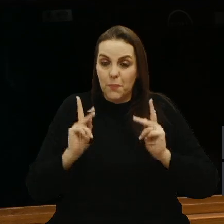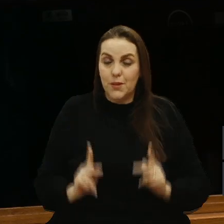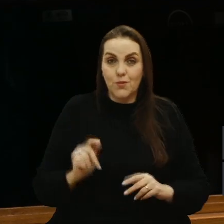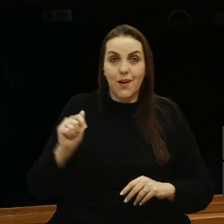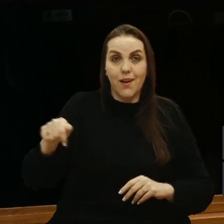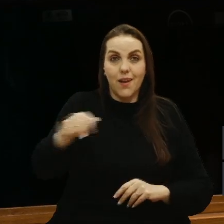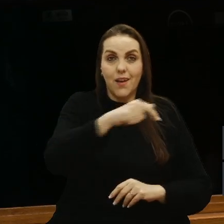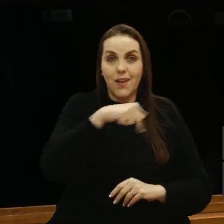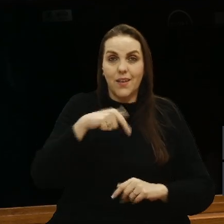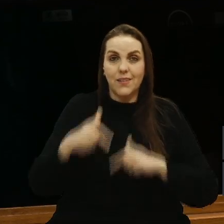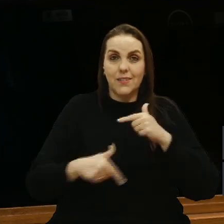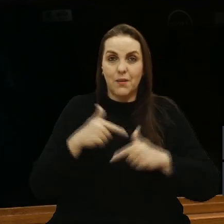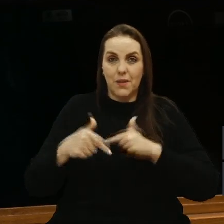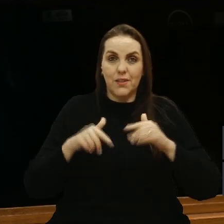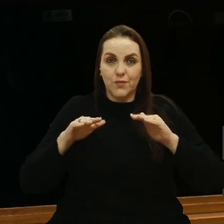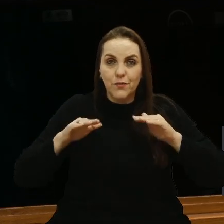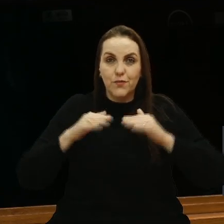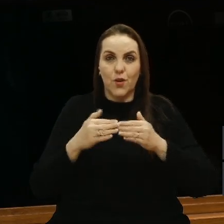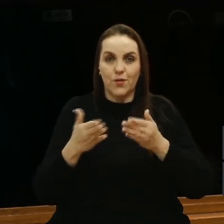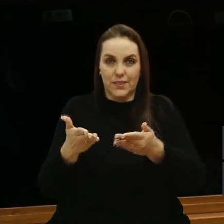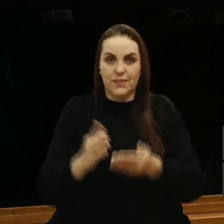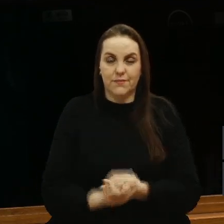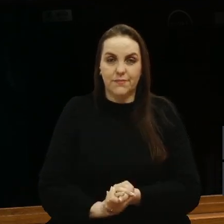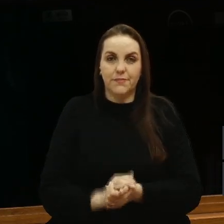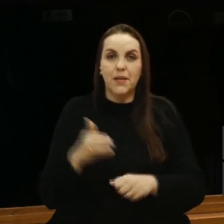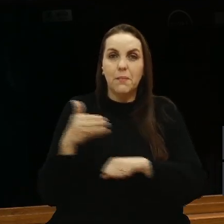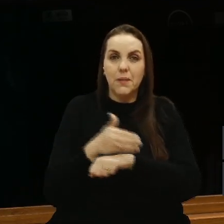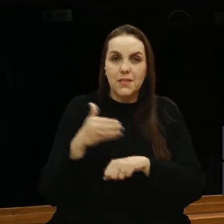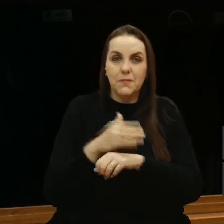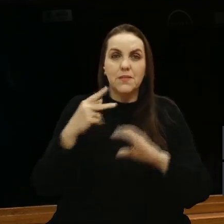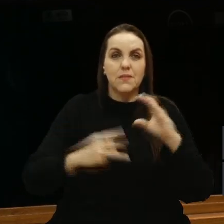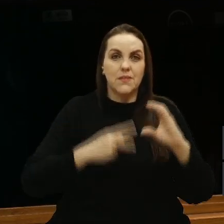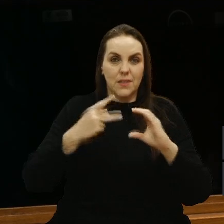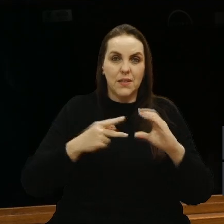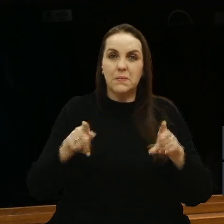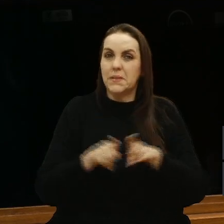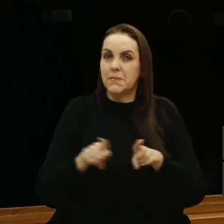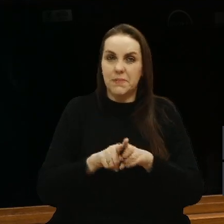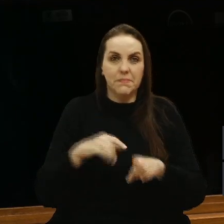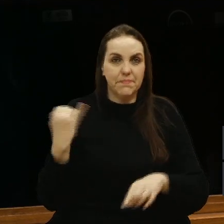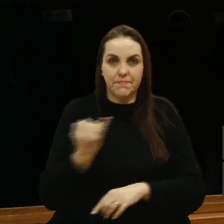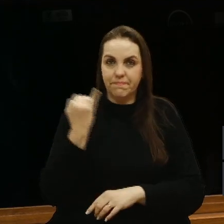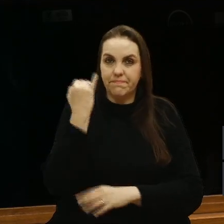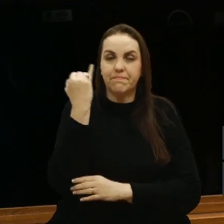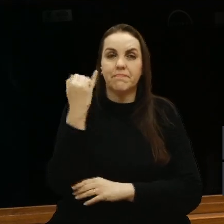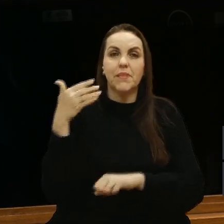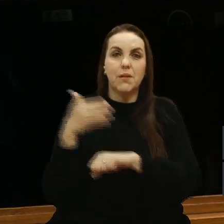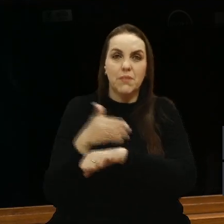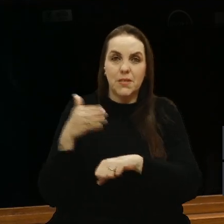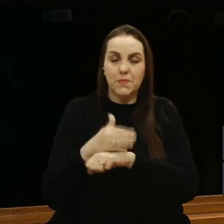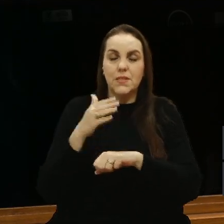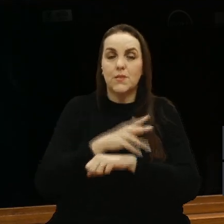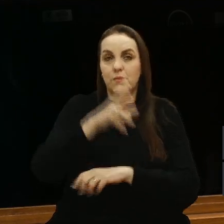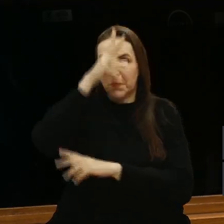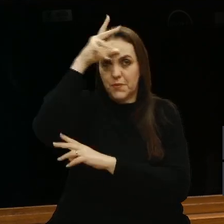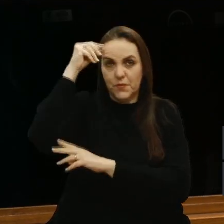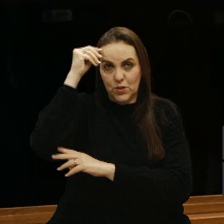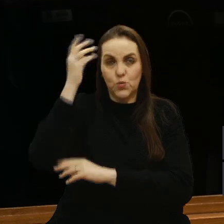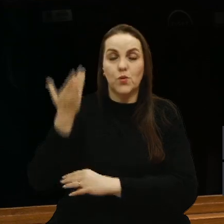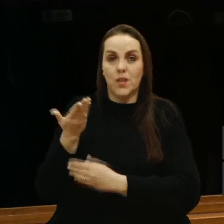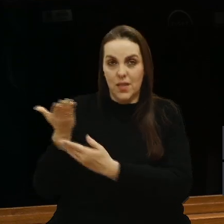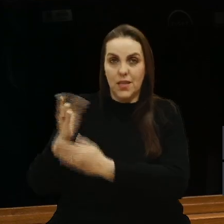trabalham para isso. Então, a participação da nossa Câmara foi fundamental, a participação do Executivo através da Coordenadoria